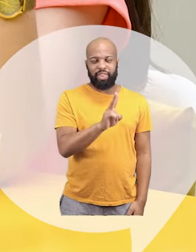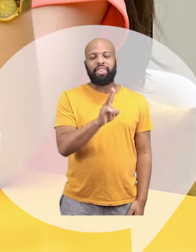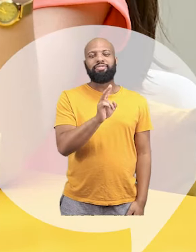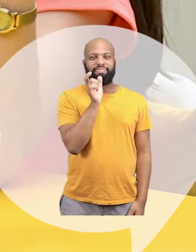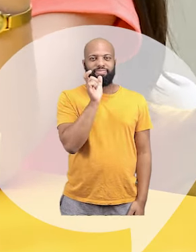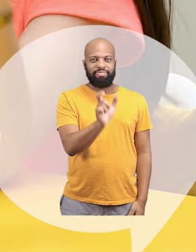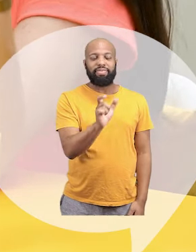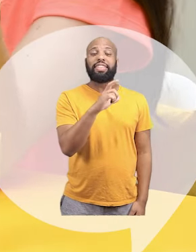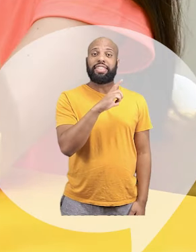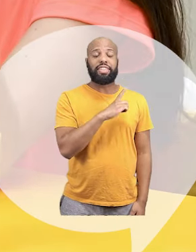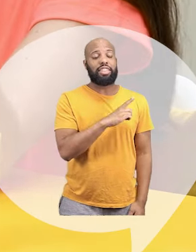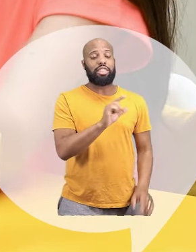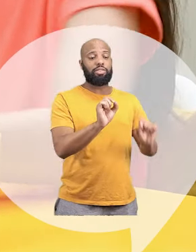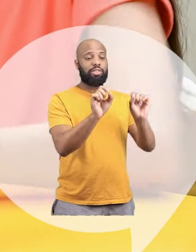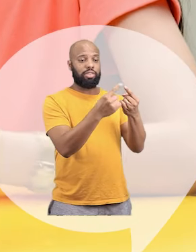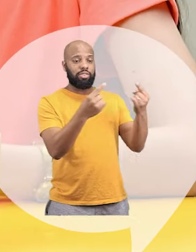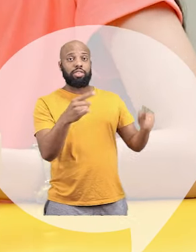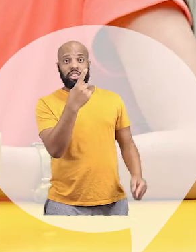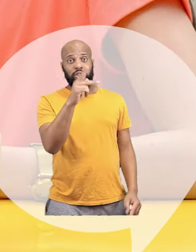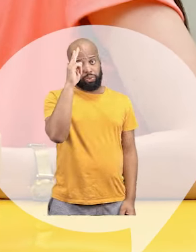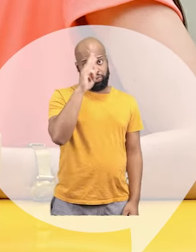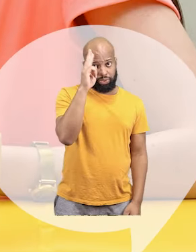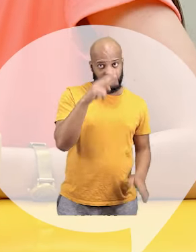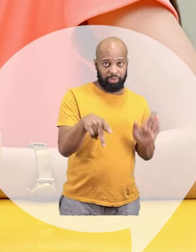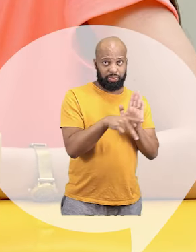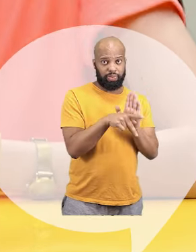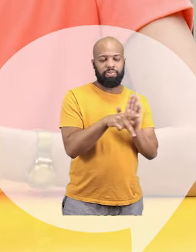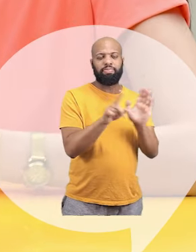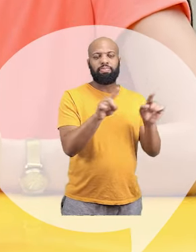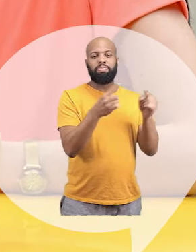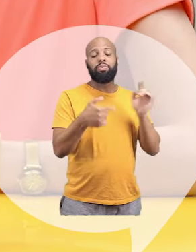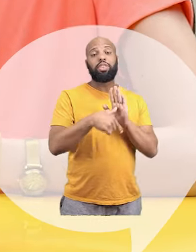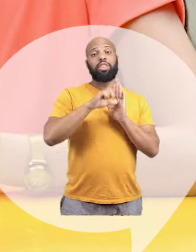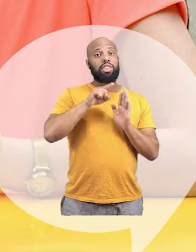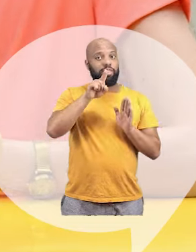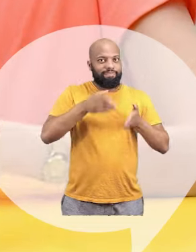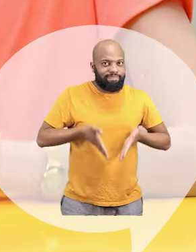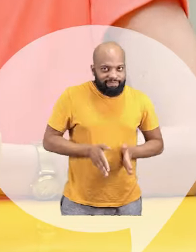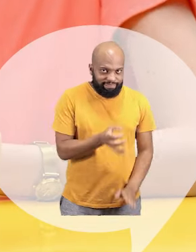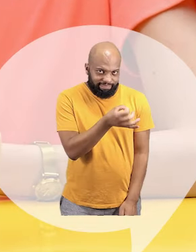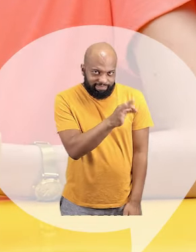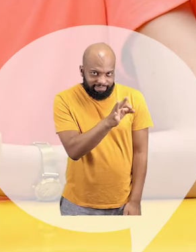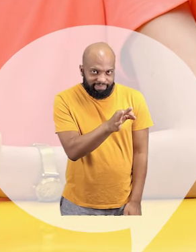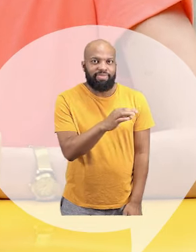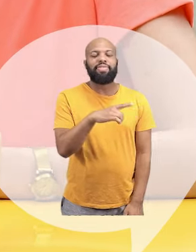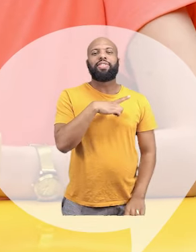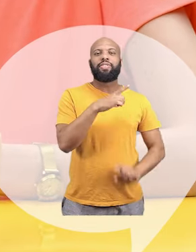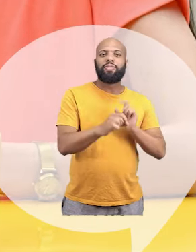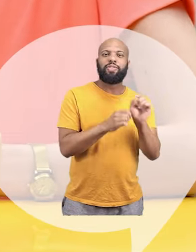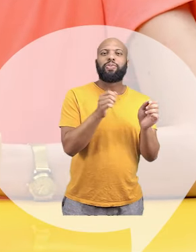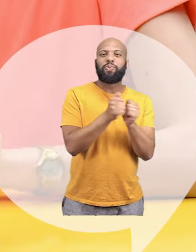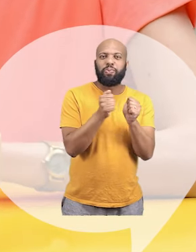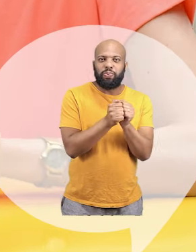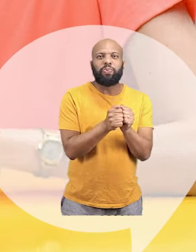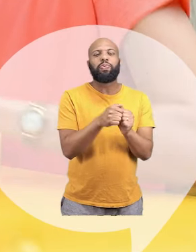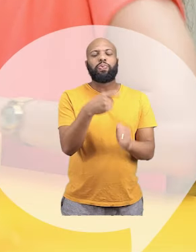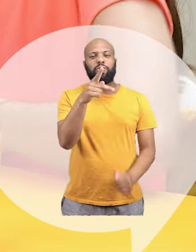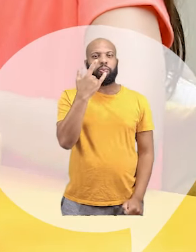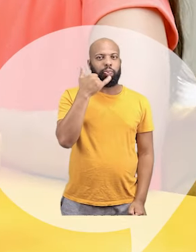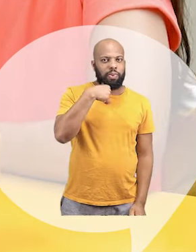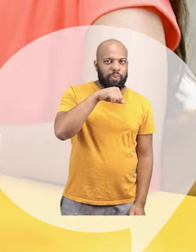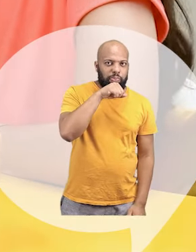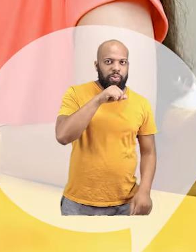essa palavra é ao músico né E essa história a tua história com a música Vem assim diante de você nascer vem com o paizinho